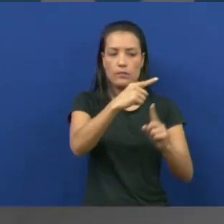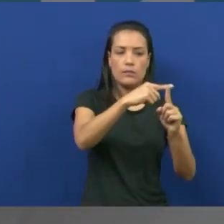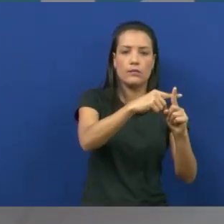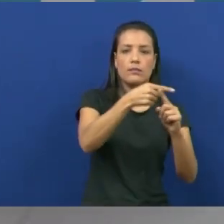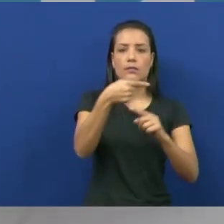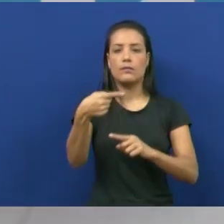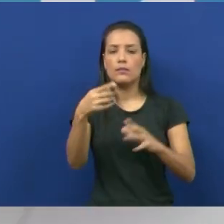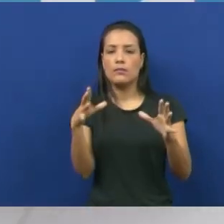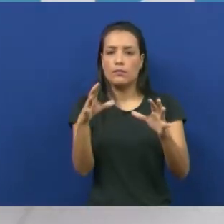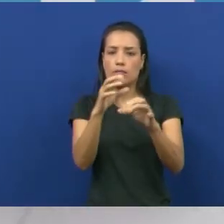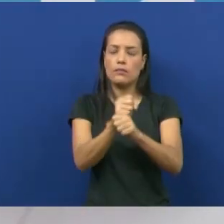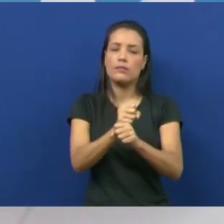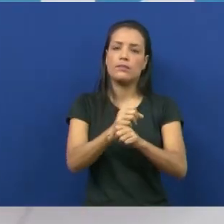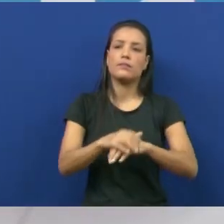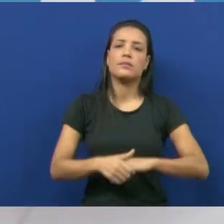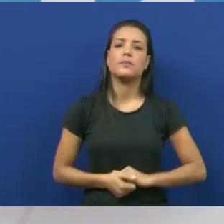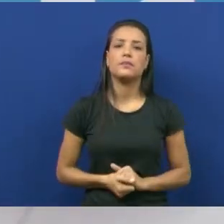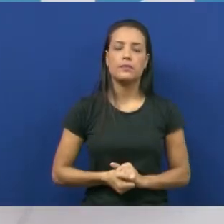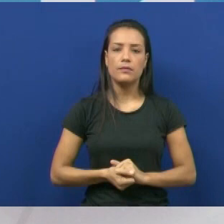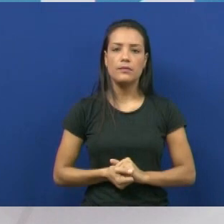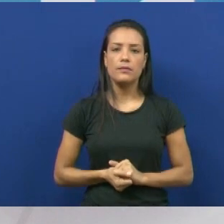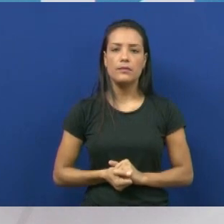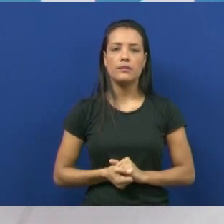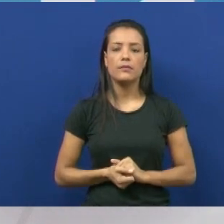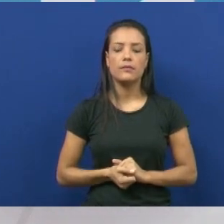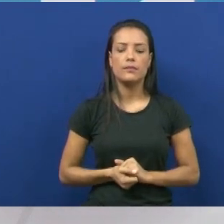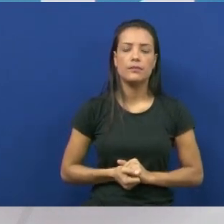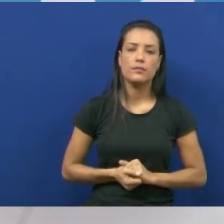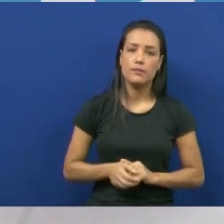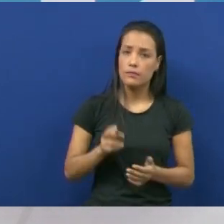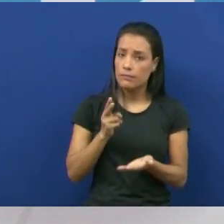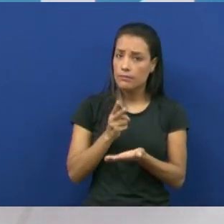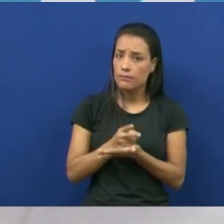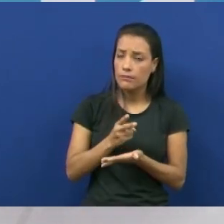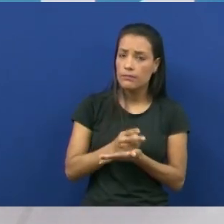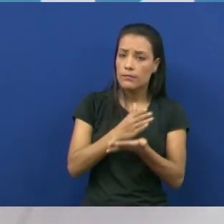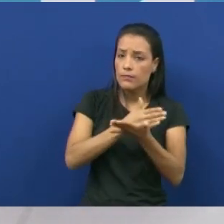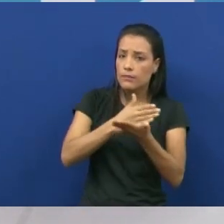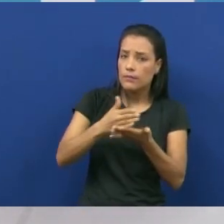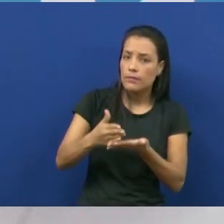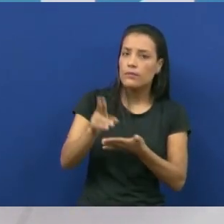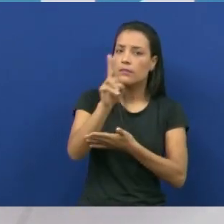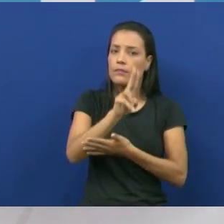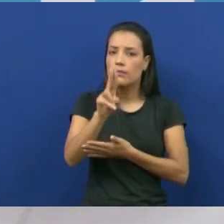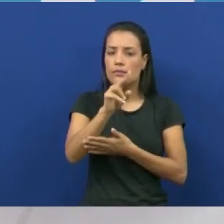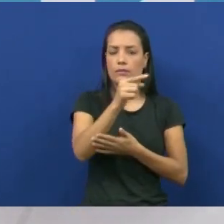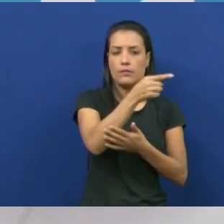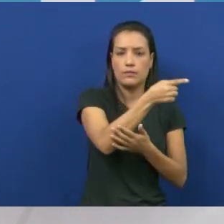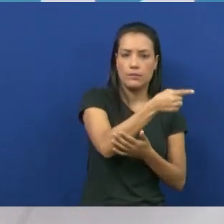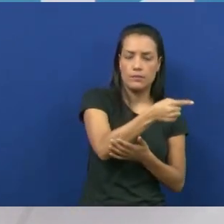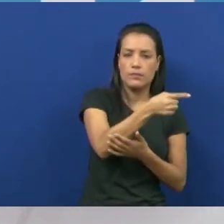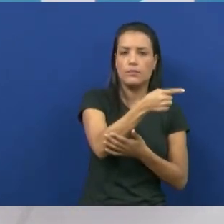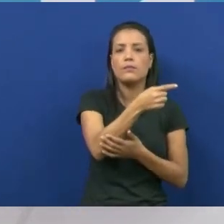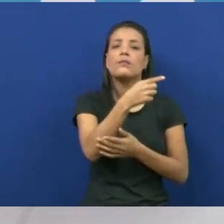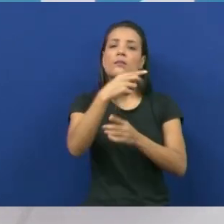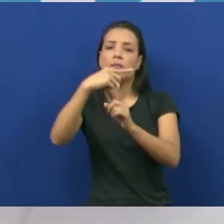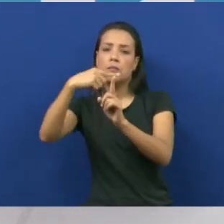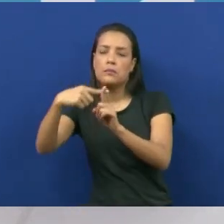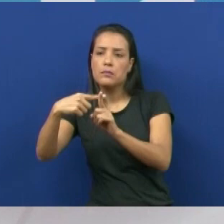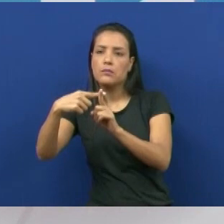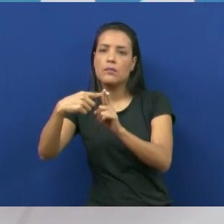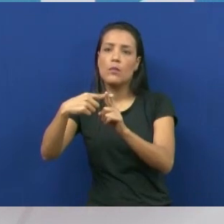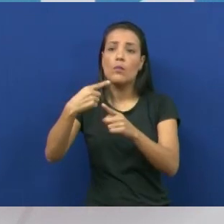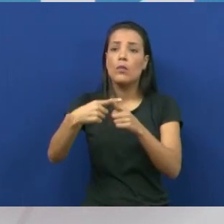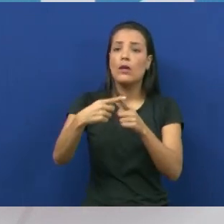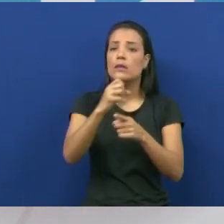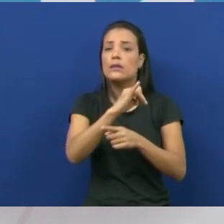mim. A ideia, gente, é sempre começar pelos sinais, porque senão você pode se perder lá no meio do caminho e